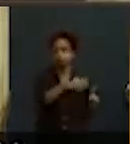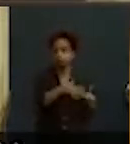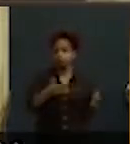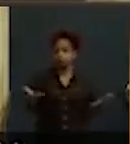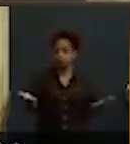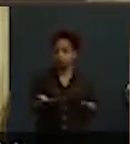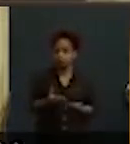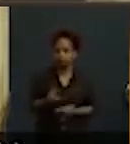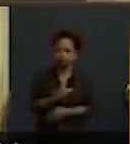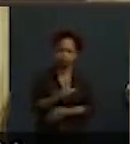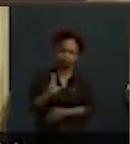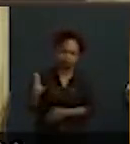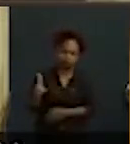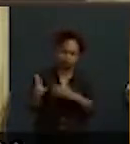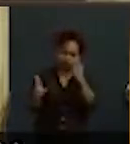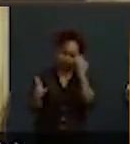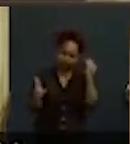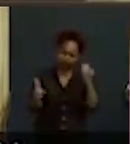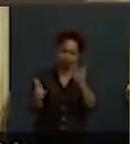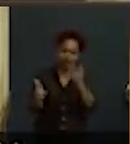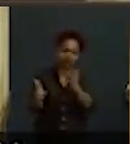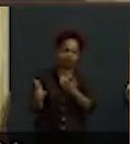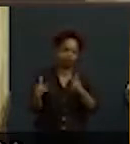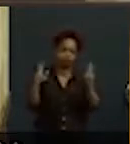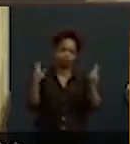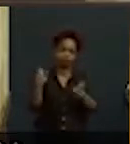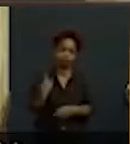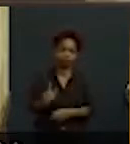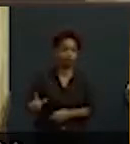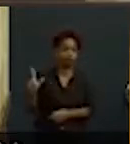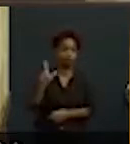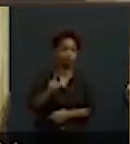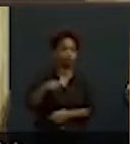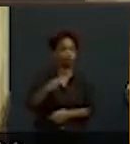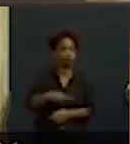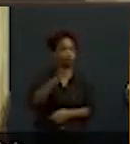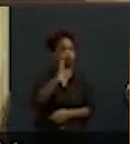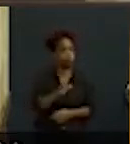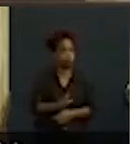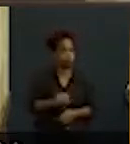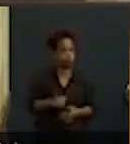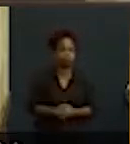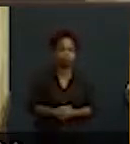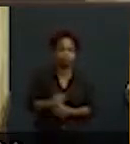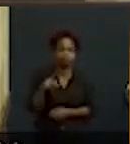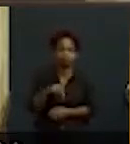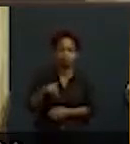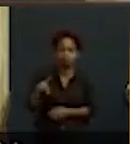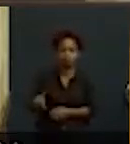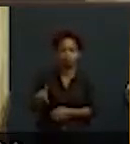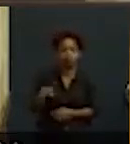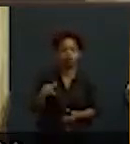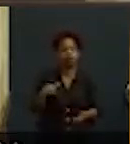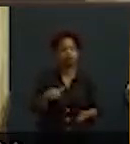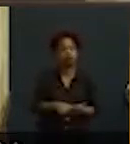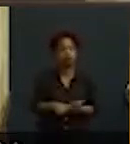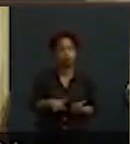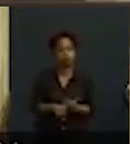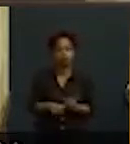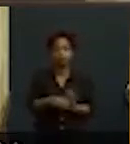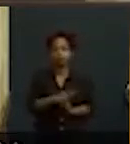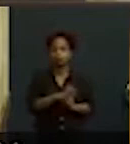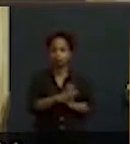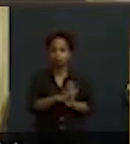um dos nomes mais citados na literatura nacional. Professor associado do Programa